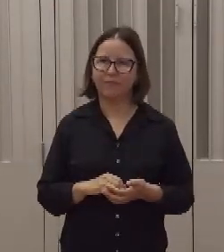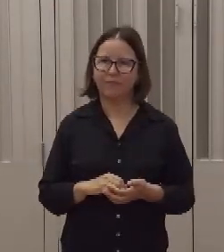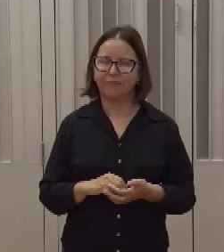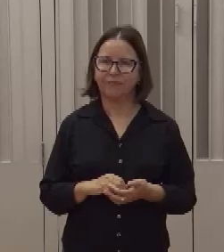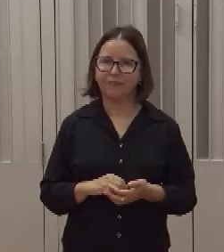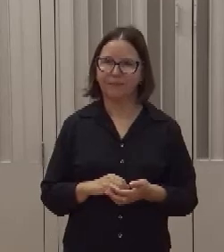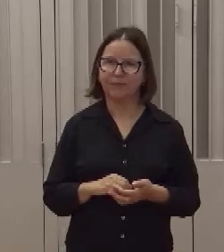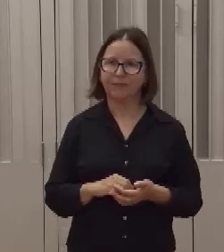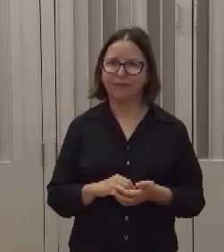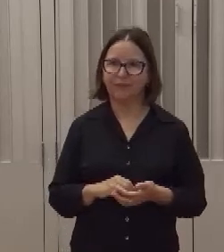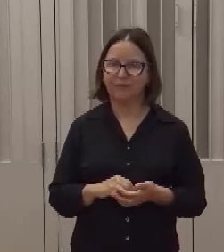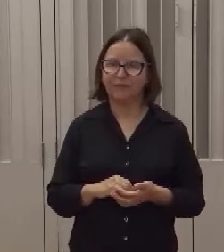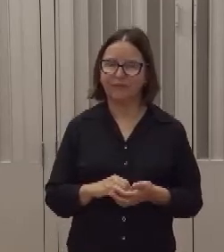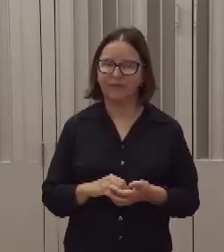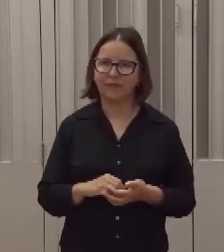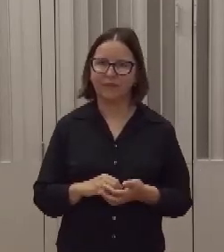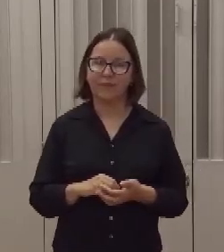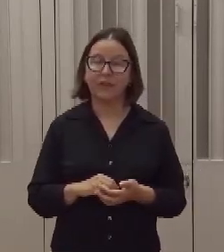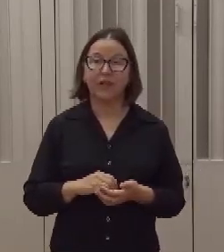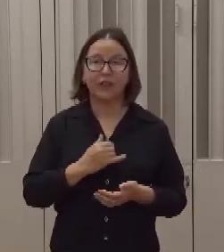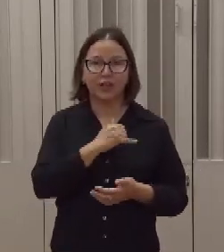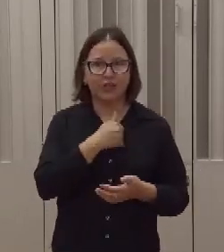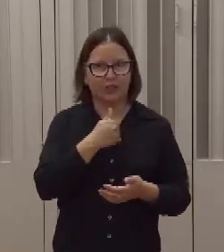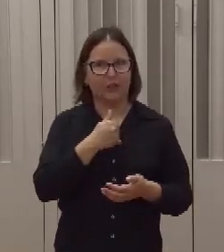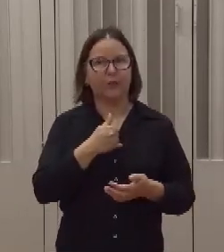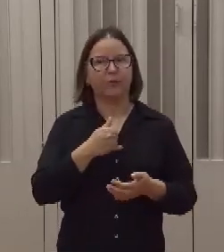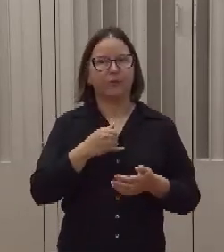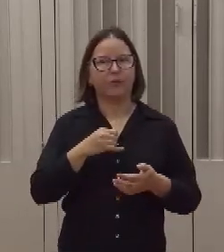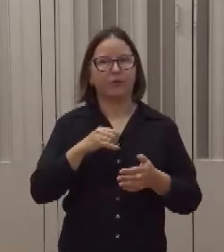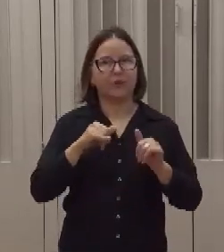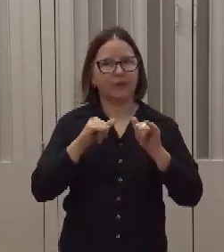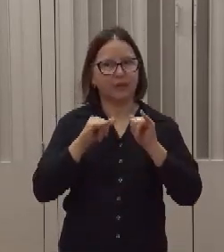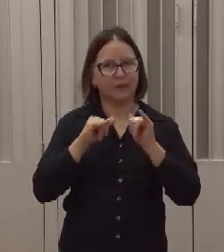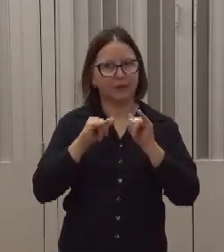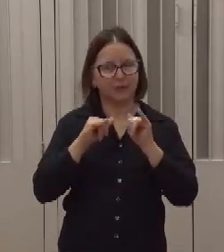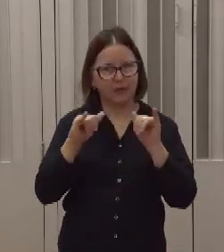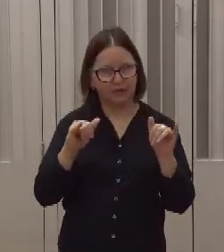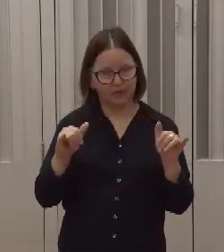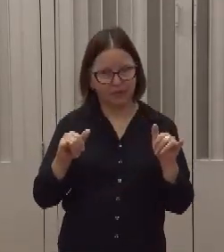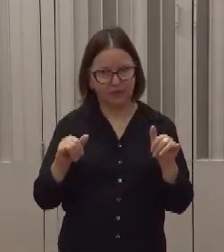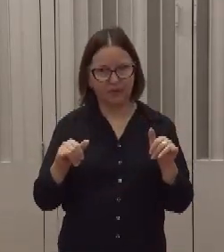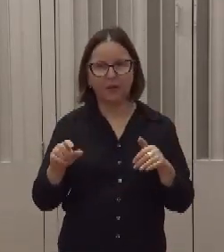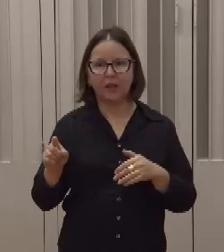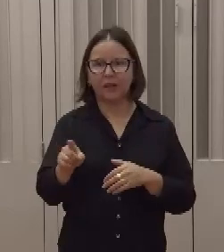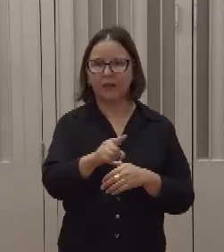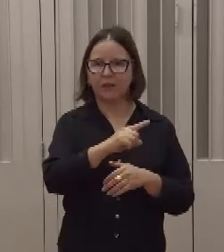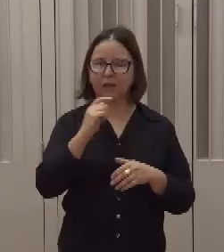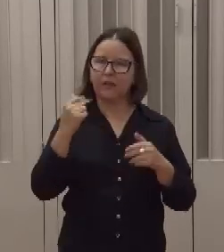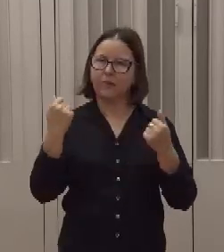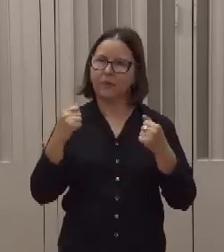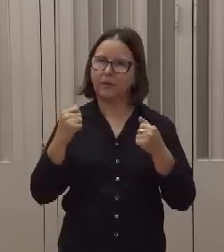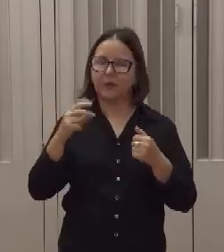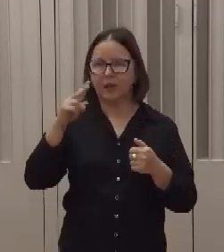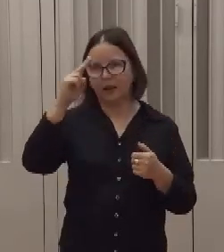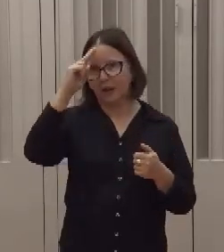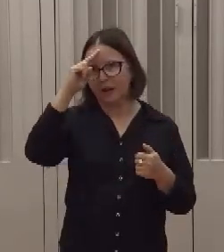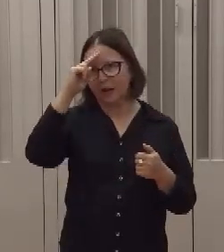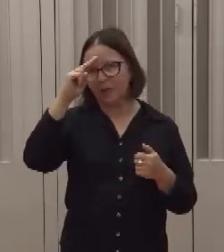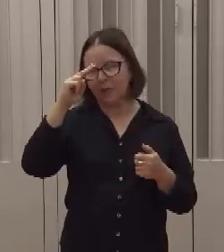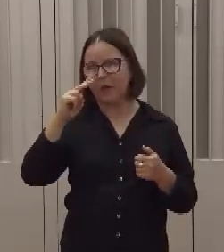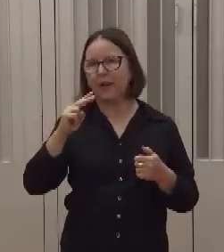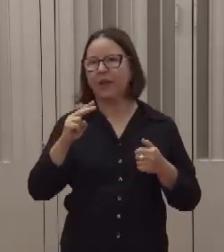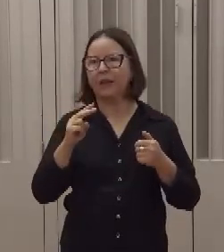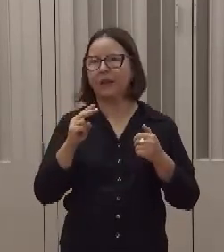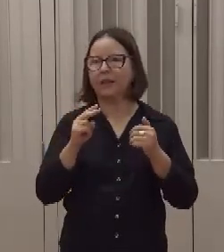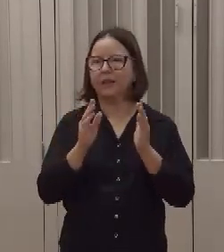Assim como o apóstolo alertou, também devemos nos acautelar e nos lembrar da oração que o Senhor nos ensinou. Mateus